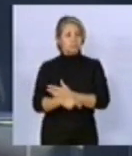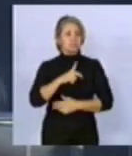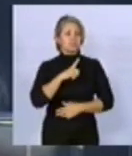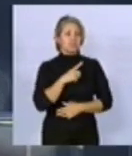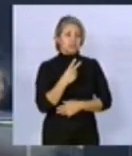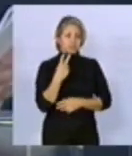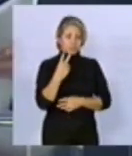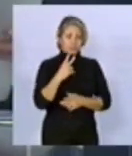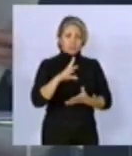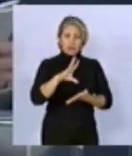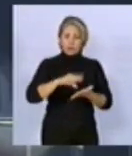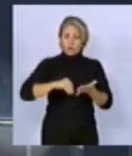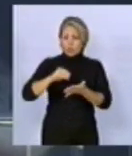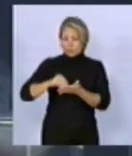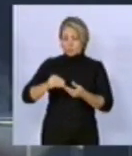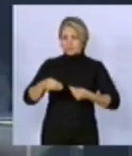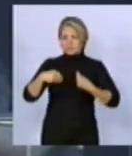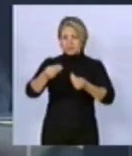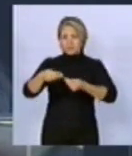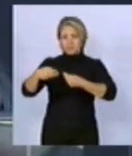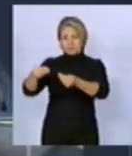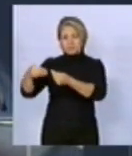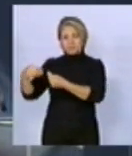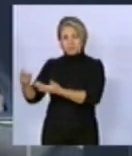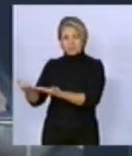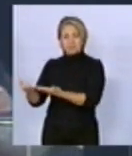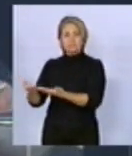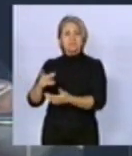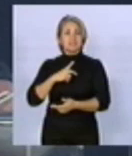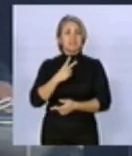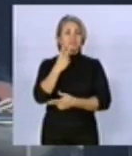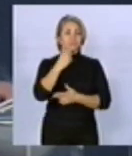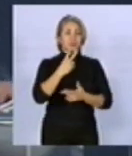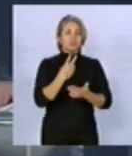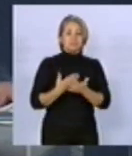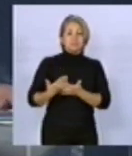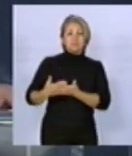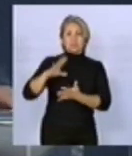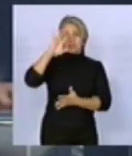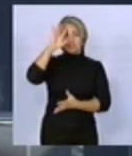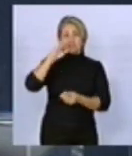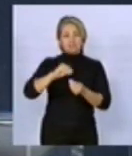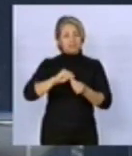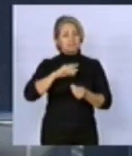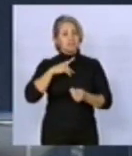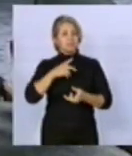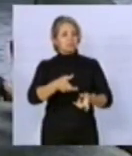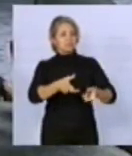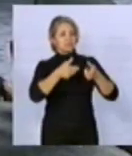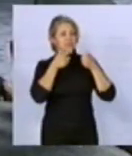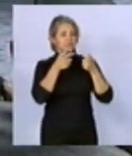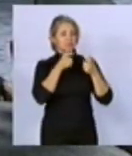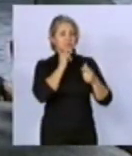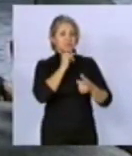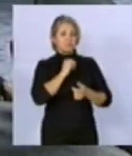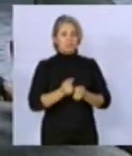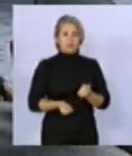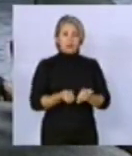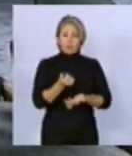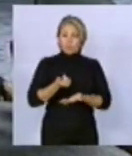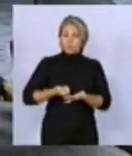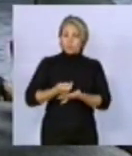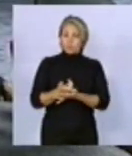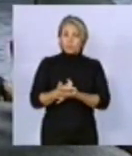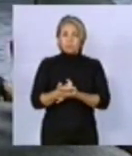cópias que eu pretendo deixar que os senhores e tem dois dados a que chama muita atenção 11 em um custo muito alto para a formação